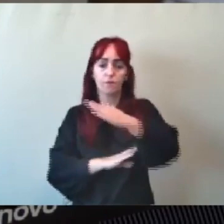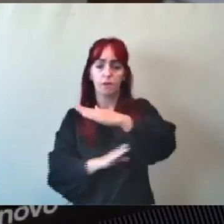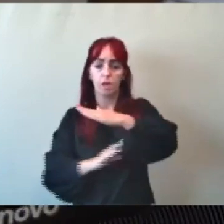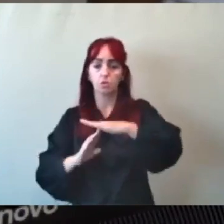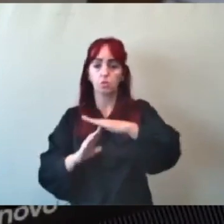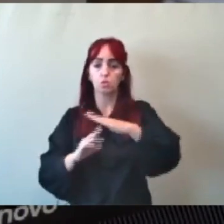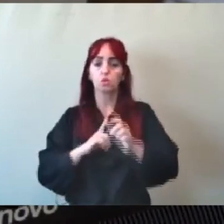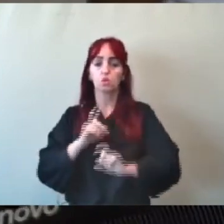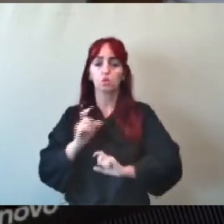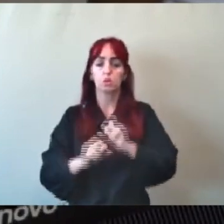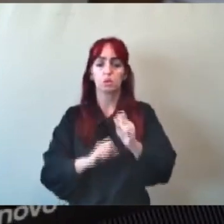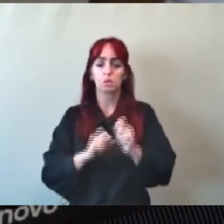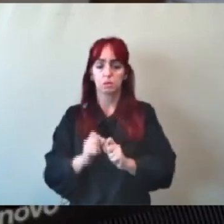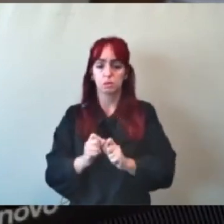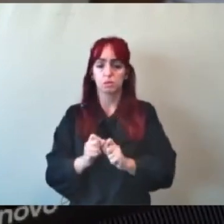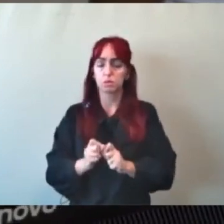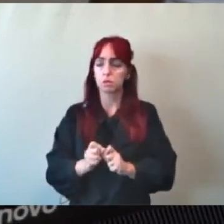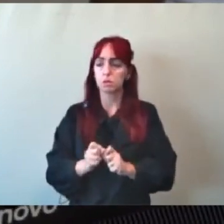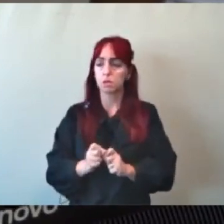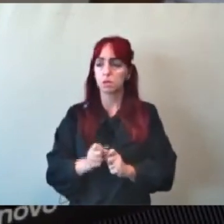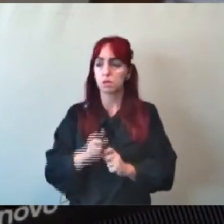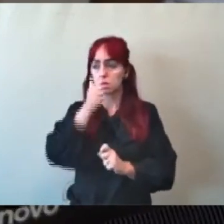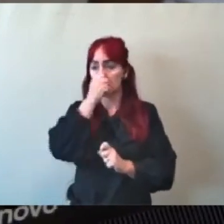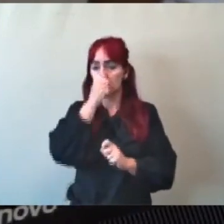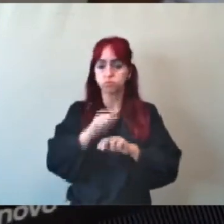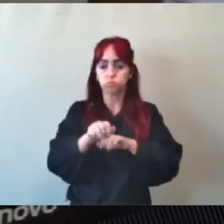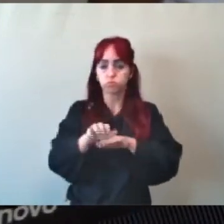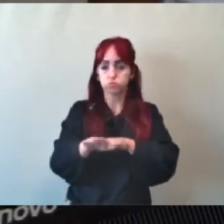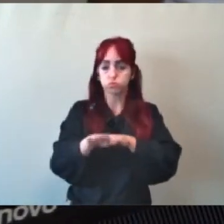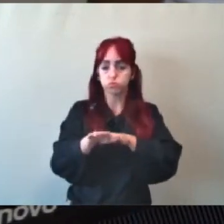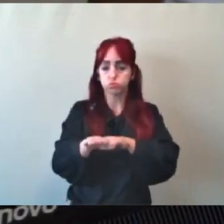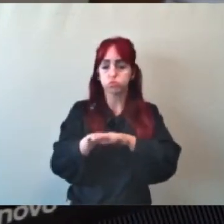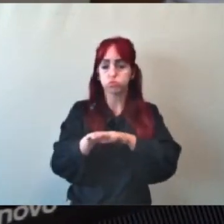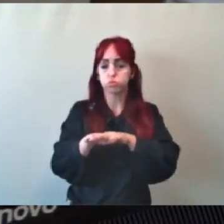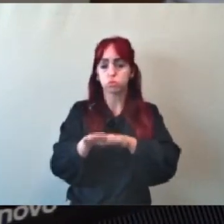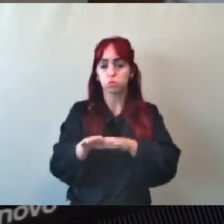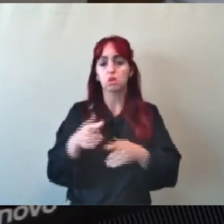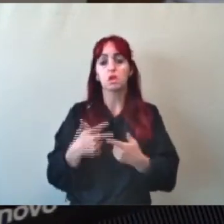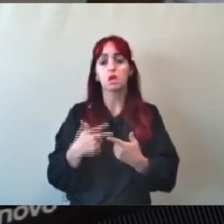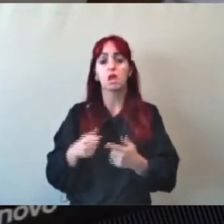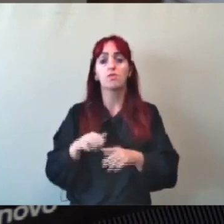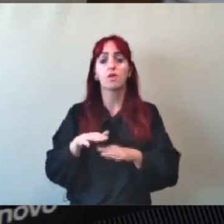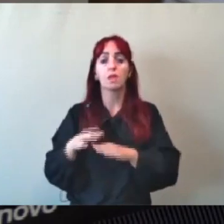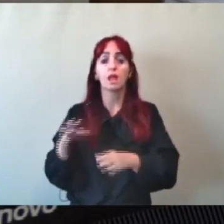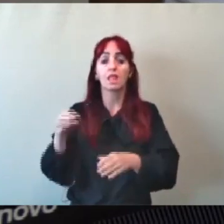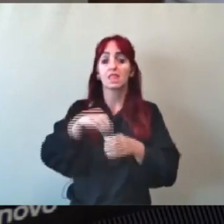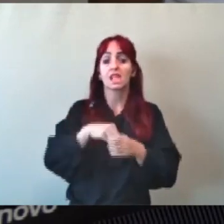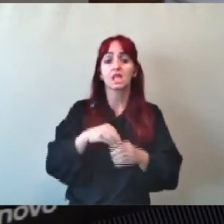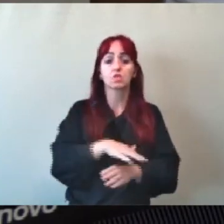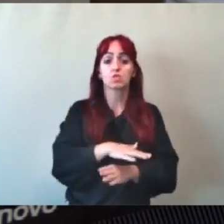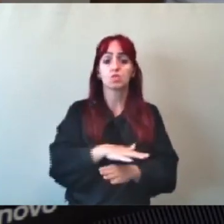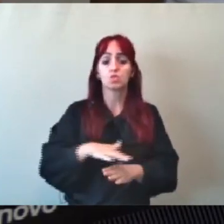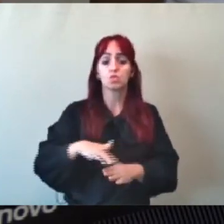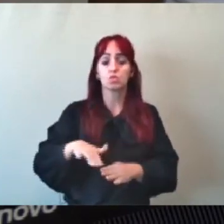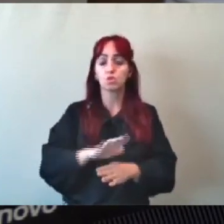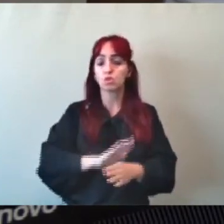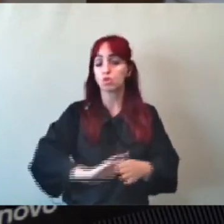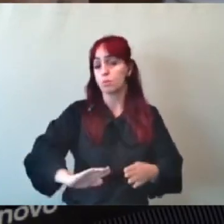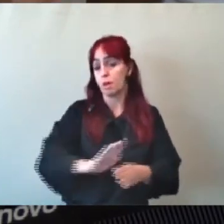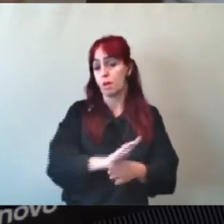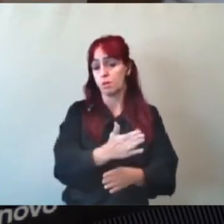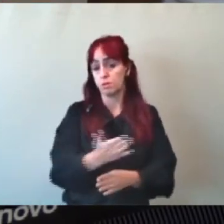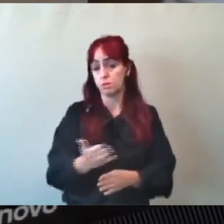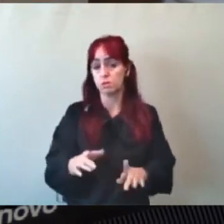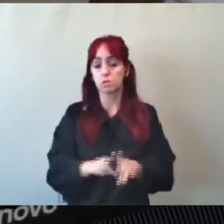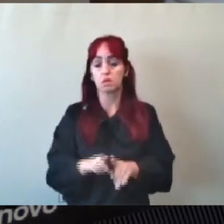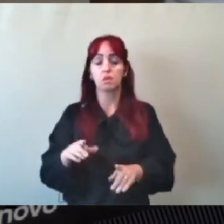o trânsito e acaba isso refletindo para dentro dos bairros, né? Até a gente mesmo ali, morador do bairro São